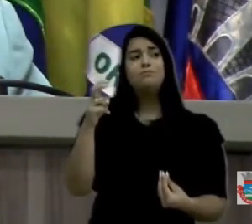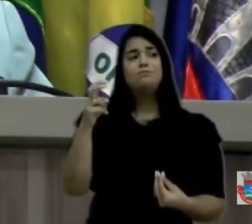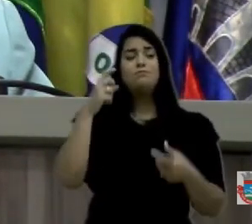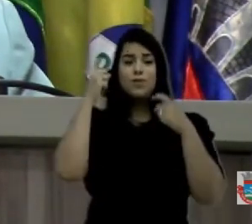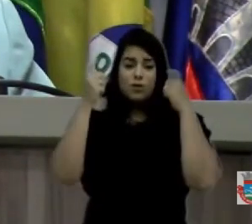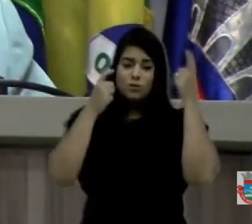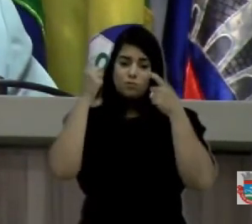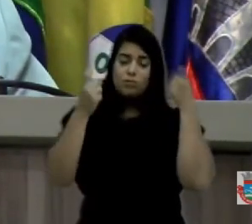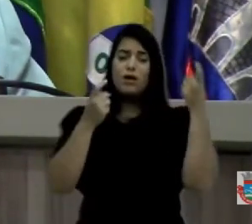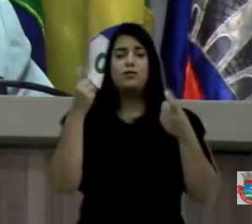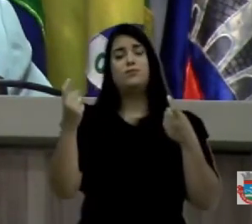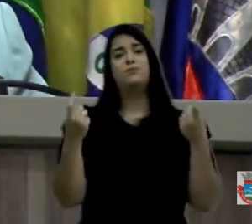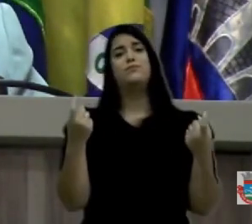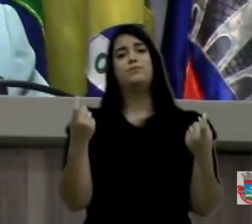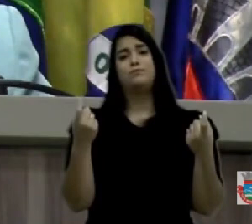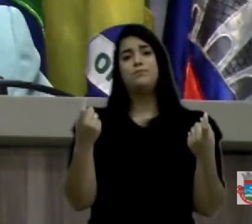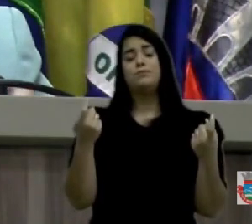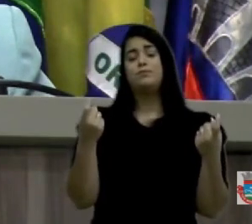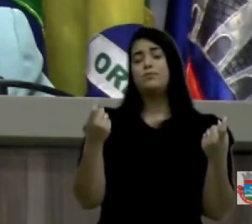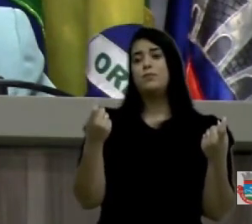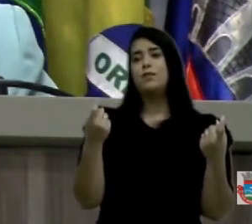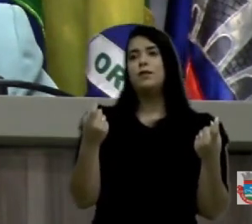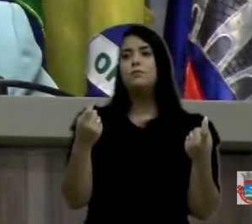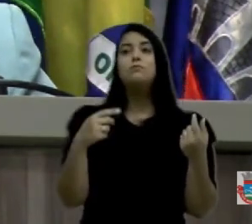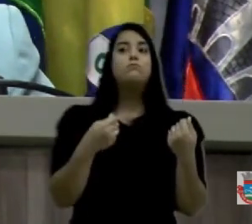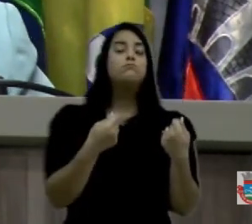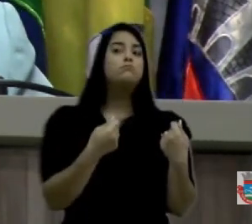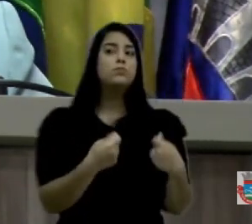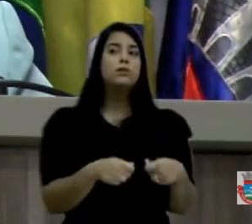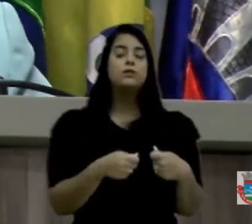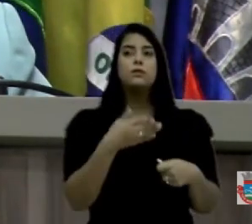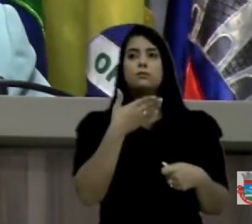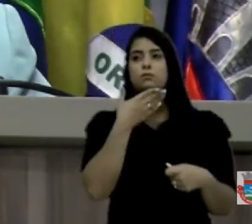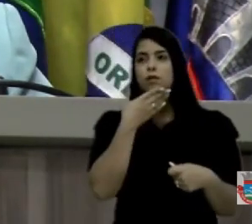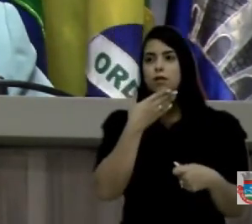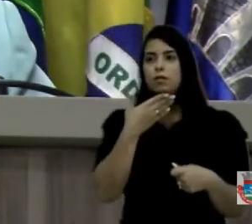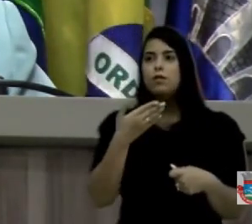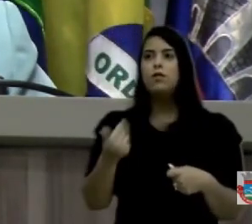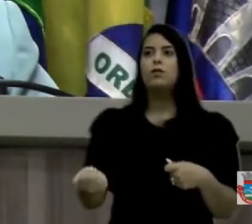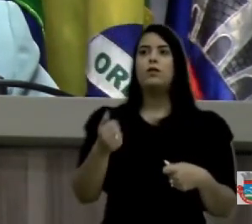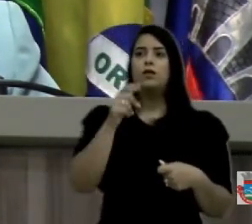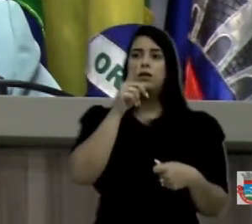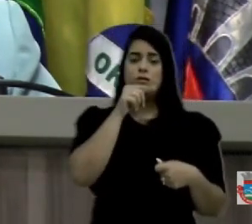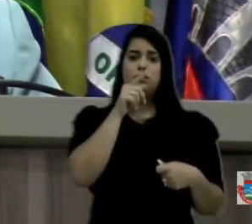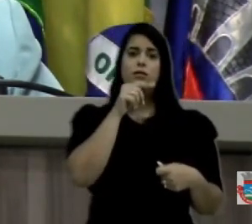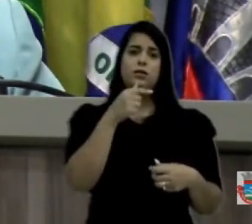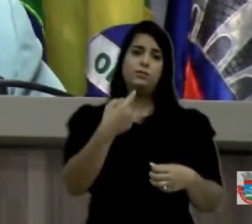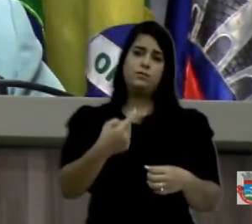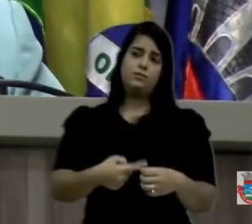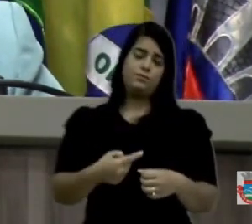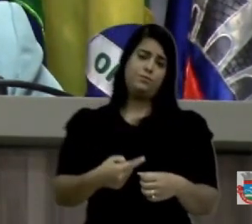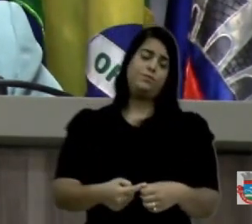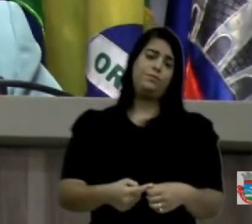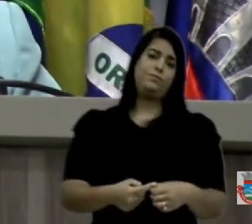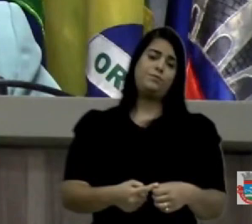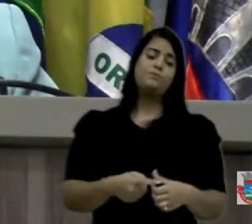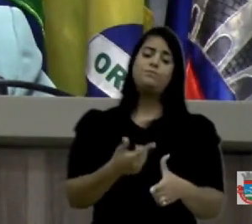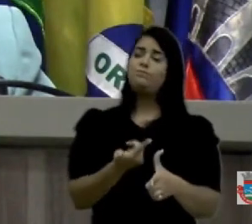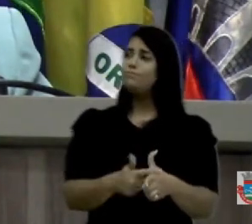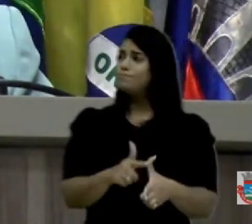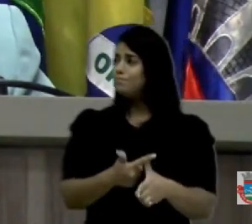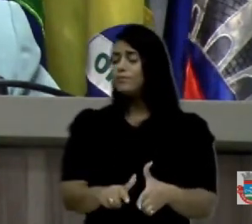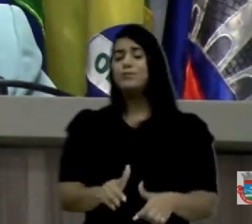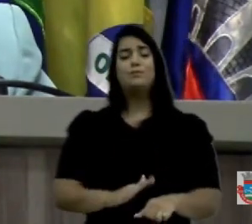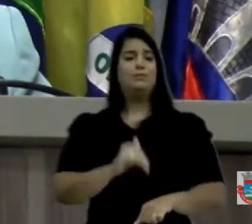resultado algum para que possa melhorar a situação do abastecimento de água em nossa cidade é um dos problemas